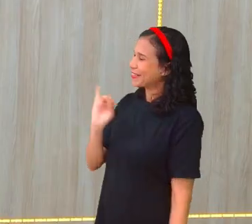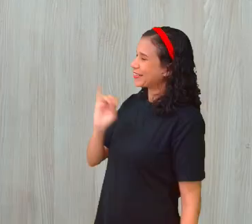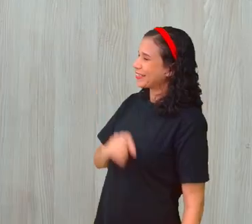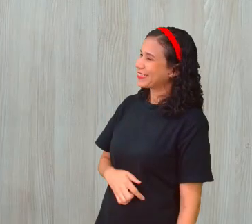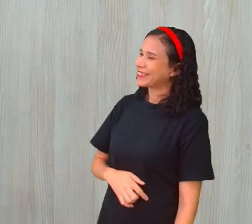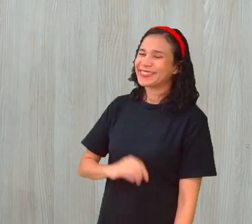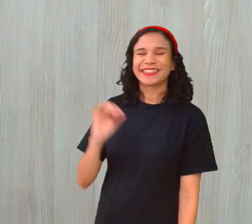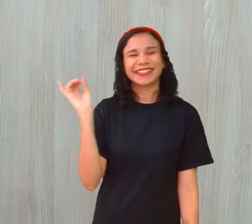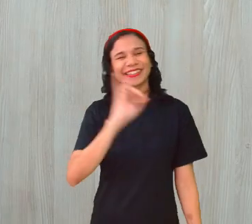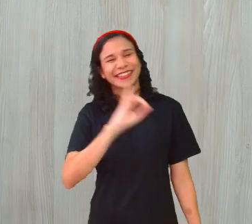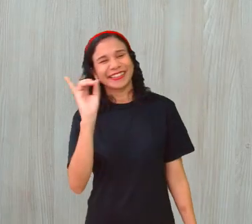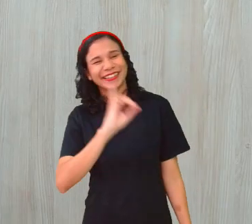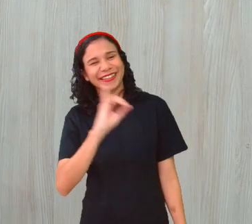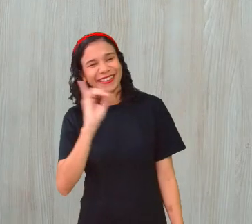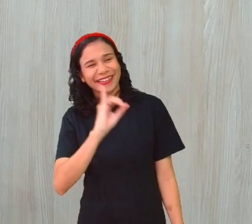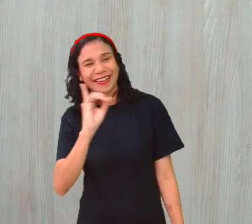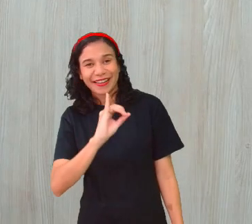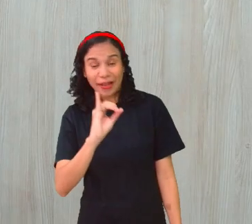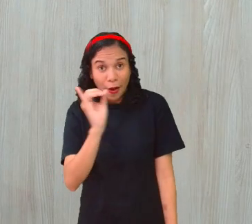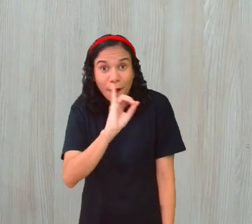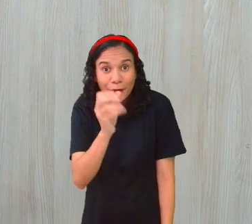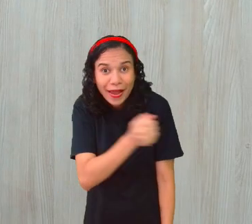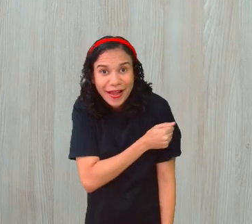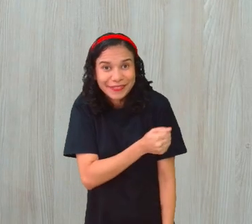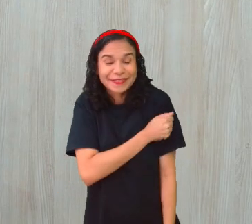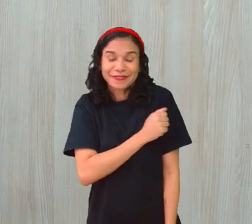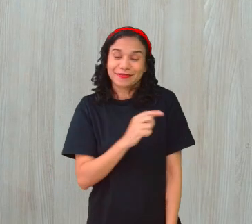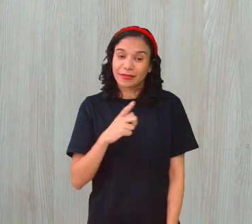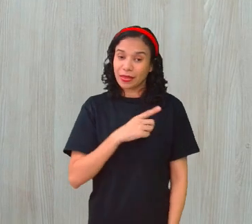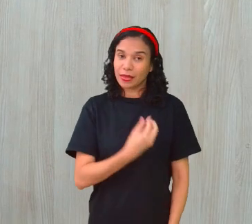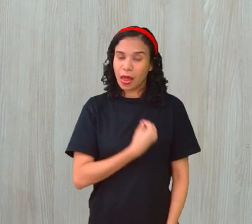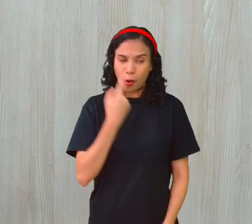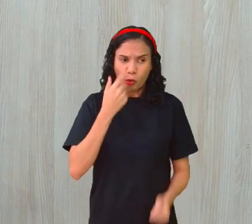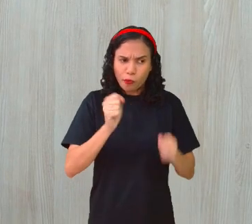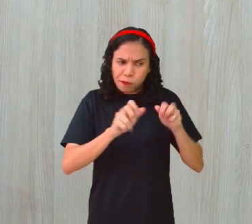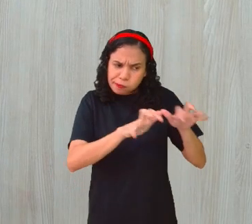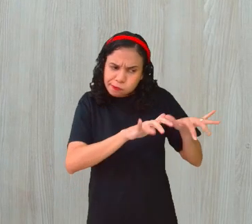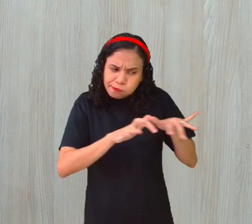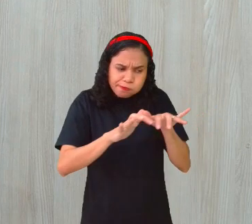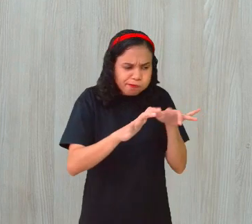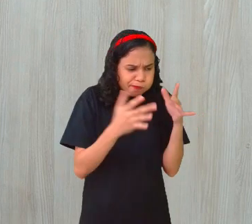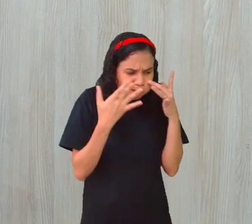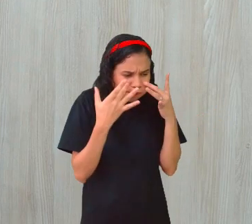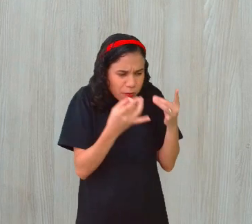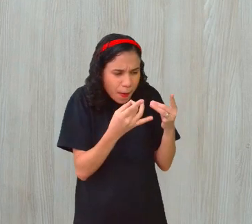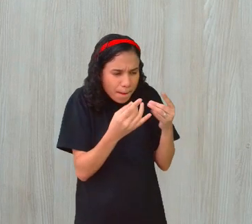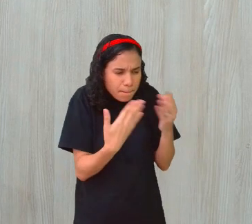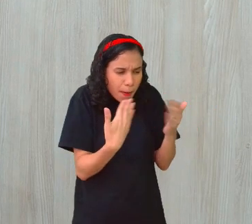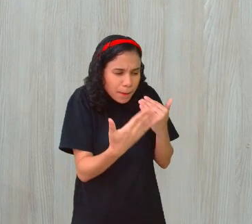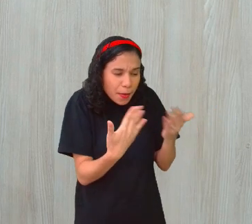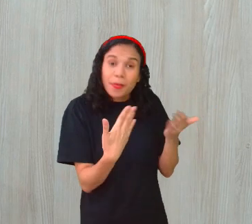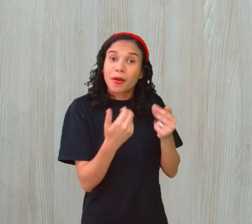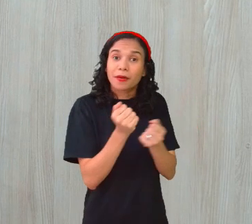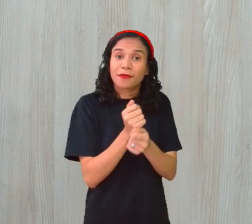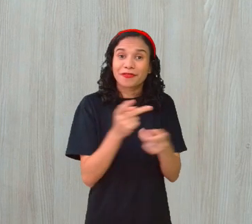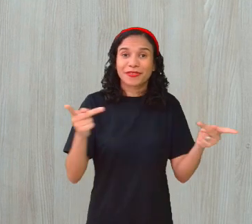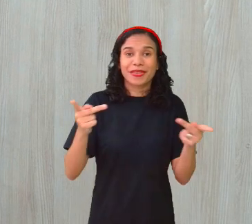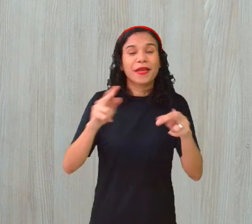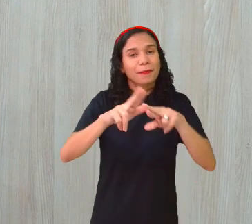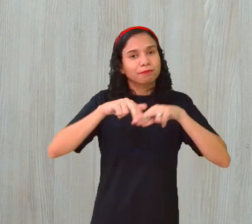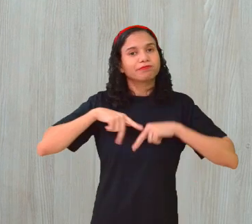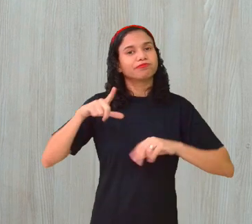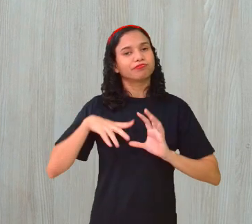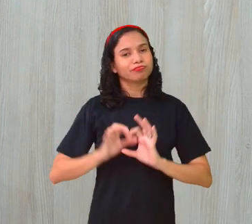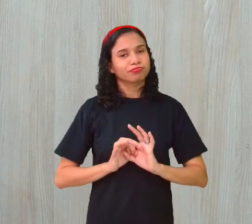professora? Olá, Cláudia. Olá, alunos e alunas. Eu estou aqui ligadinha no chat, atenta ao que vocês vão colocar, né? Então,